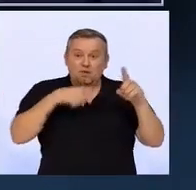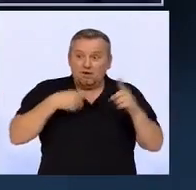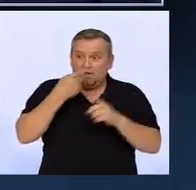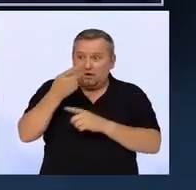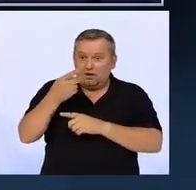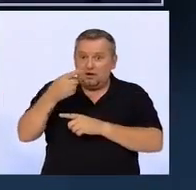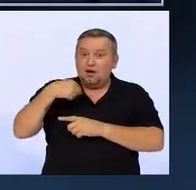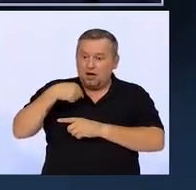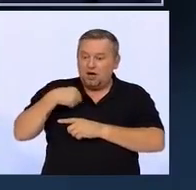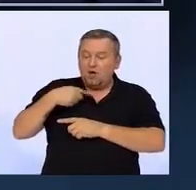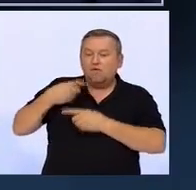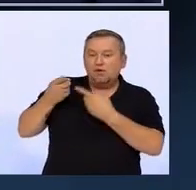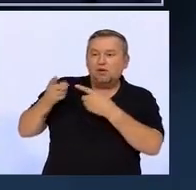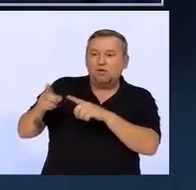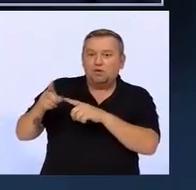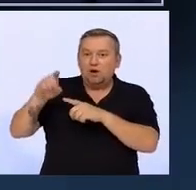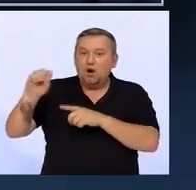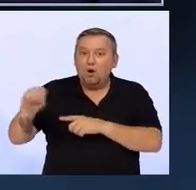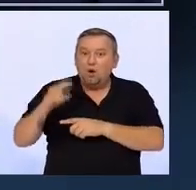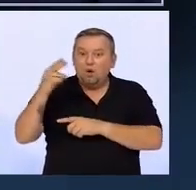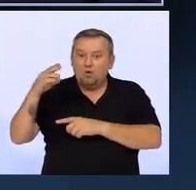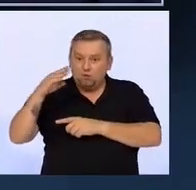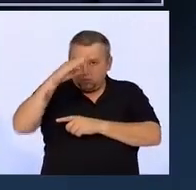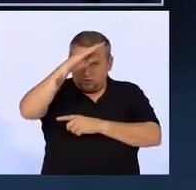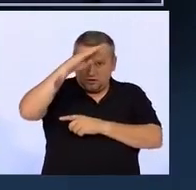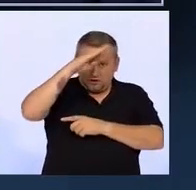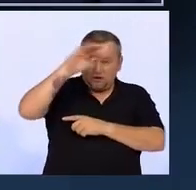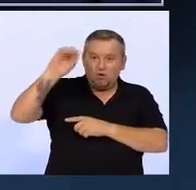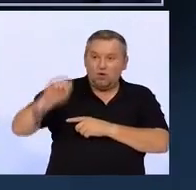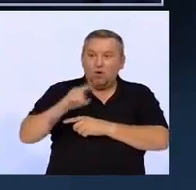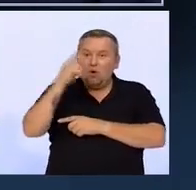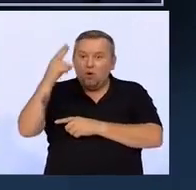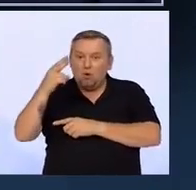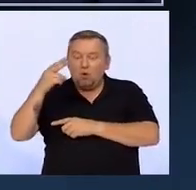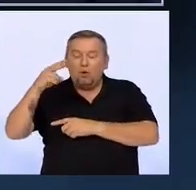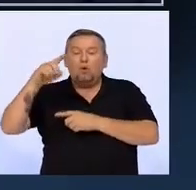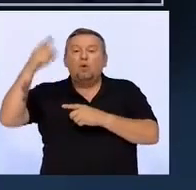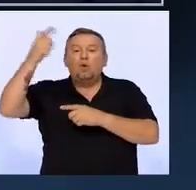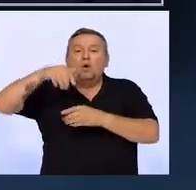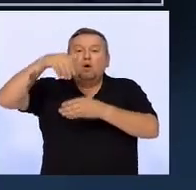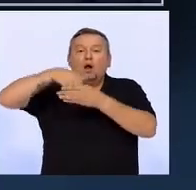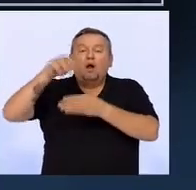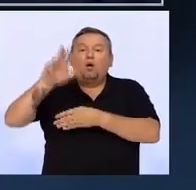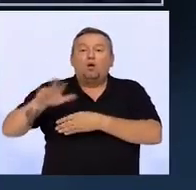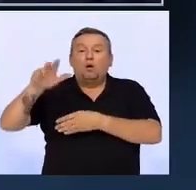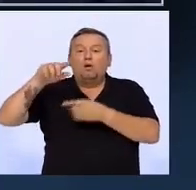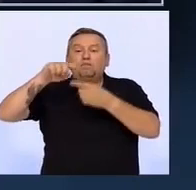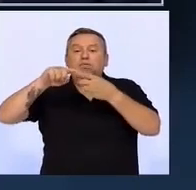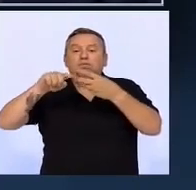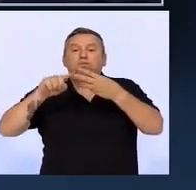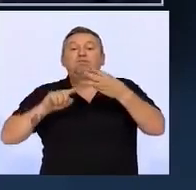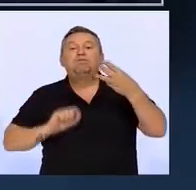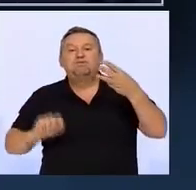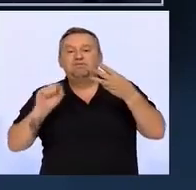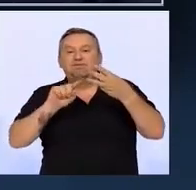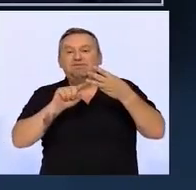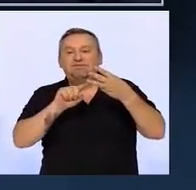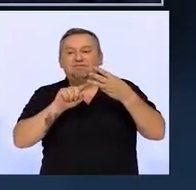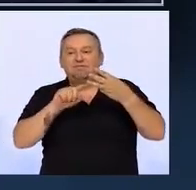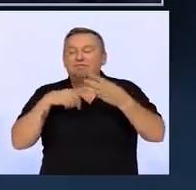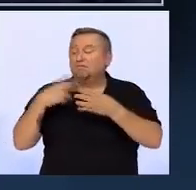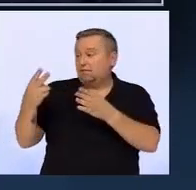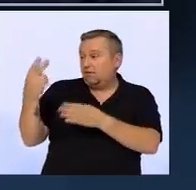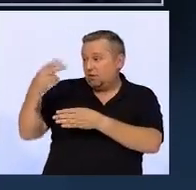serei oposição ou ao Bolsonaro ou ao candidato terceirizado do Lula, eu serei oposição. Como é que ficaria num segundo turno, num eventual segundo